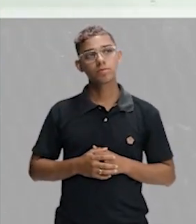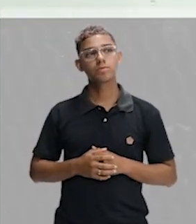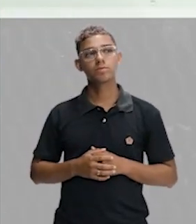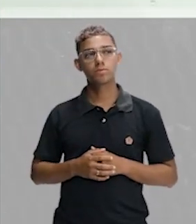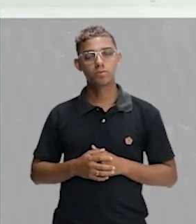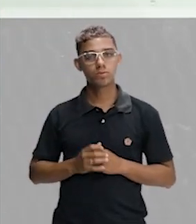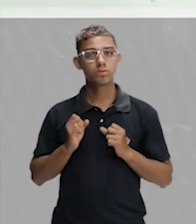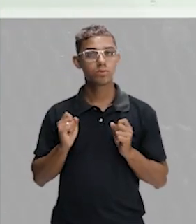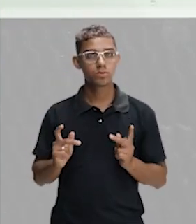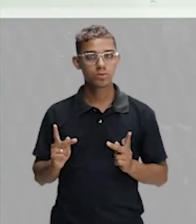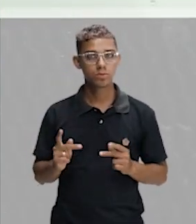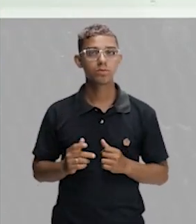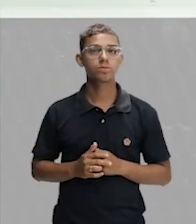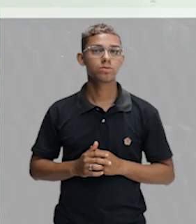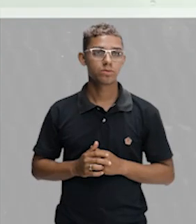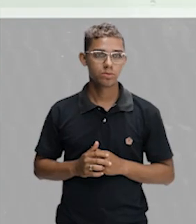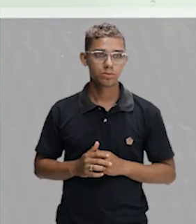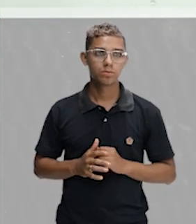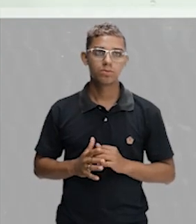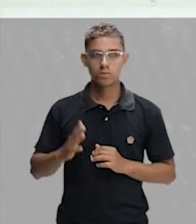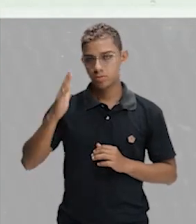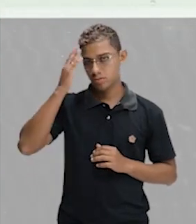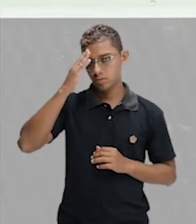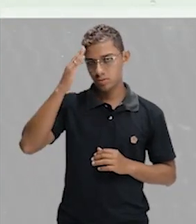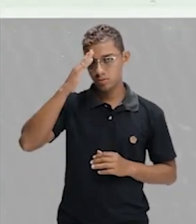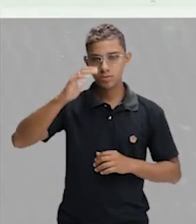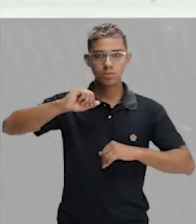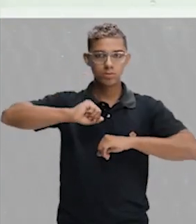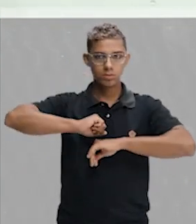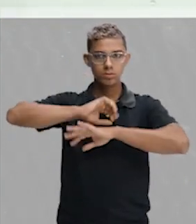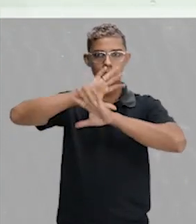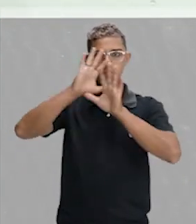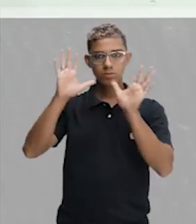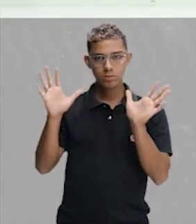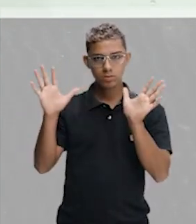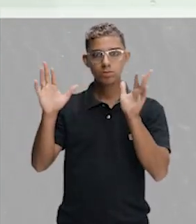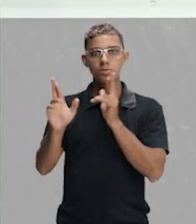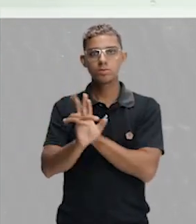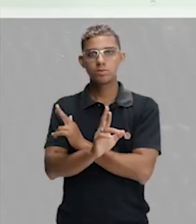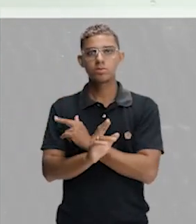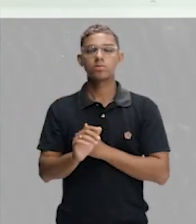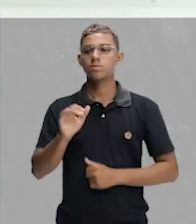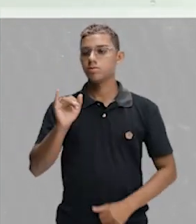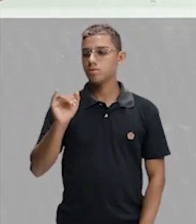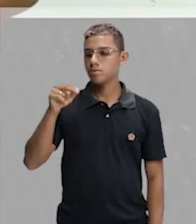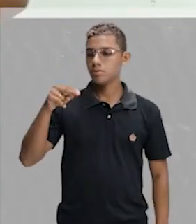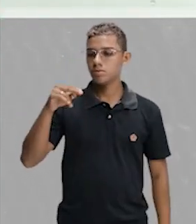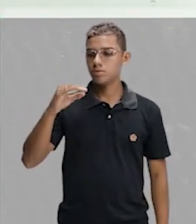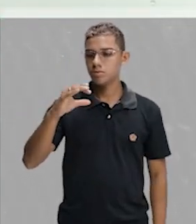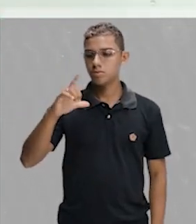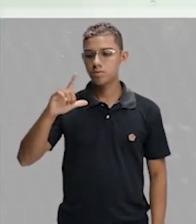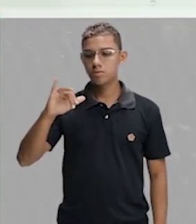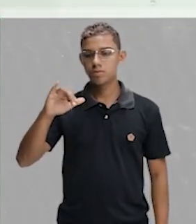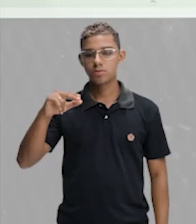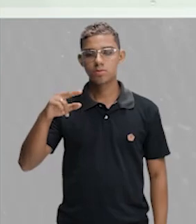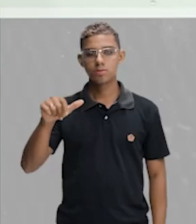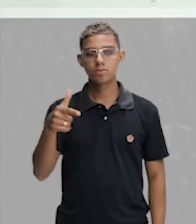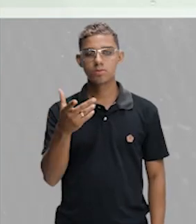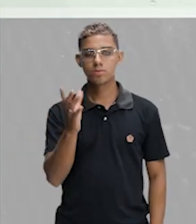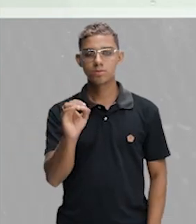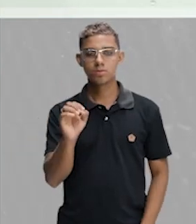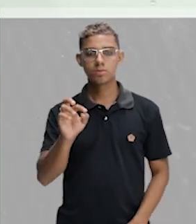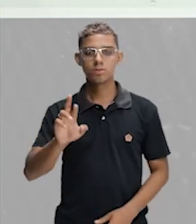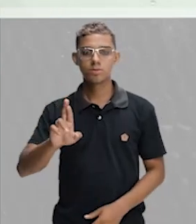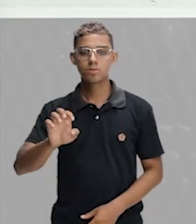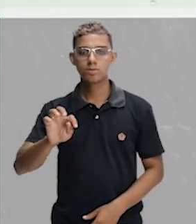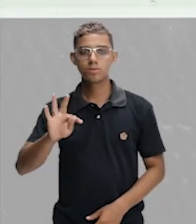essa é a segunda situação em relação aí os quais a inclinação da reta E no